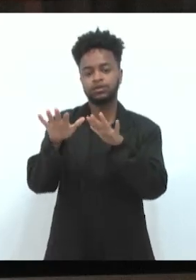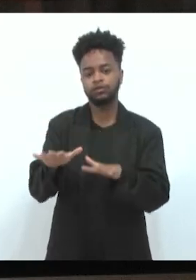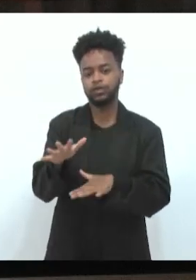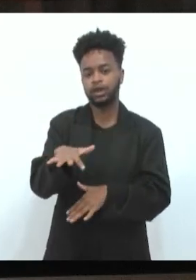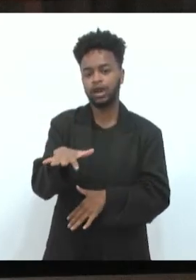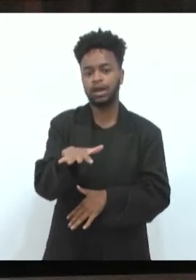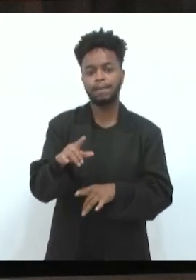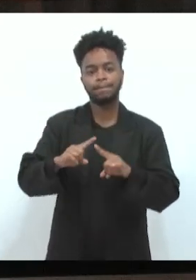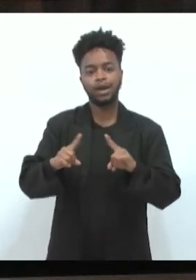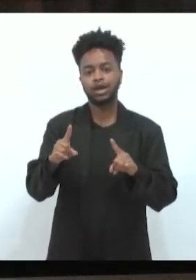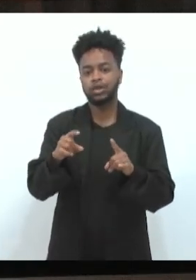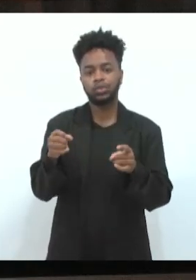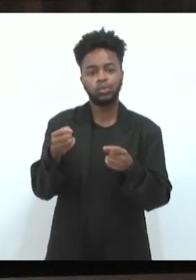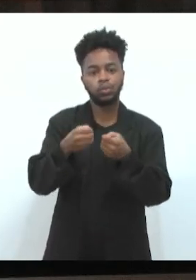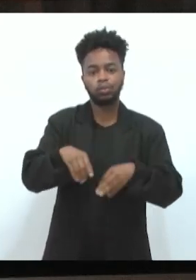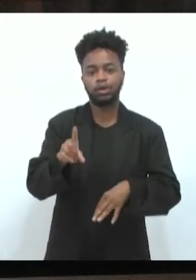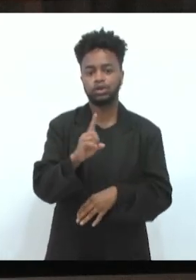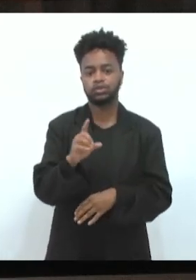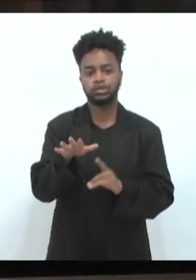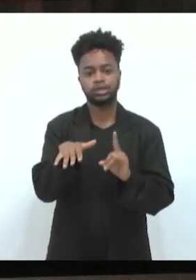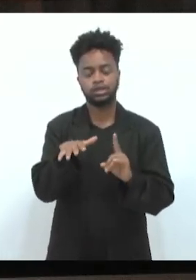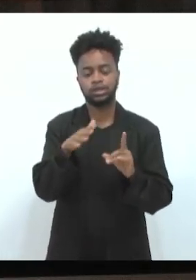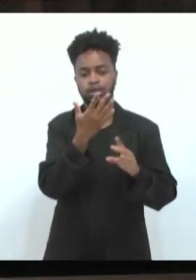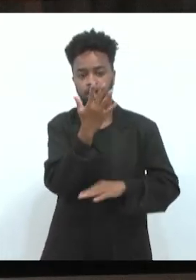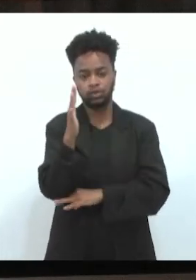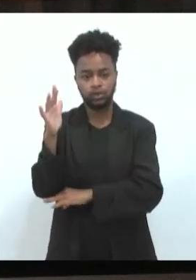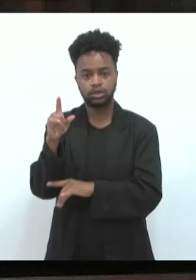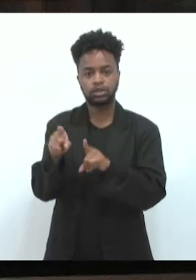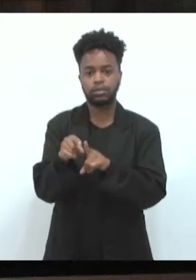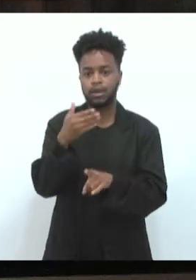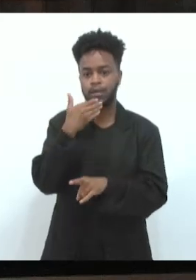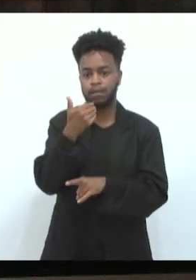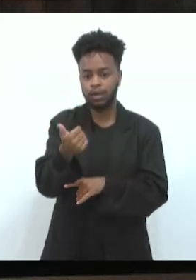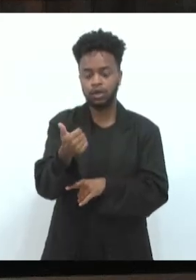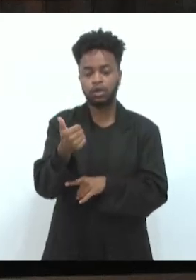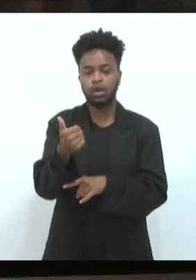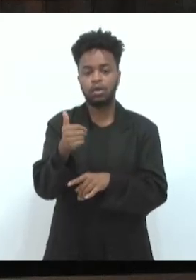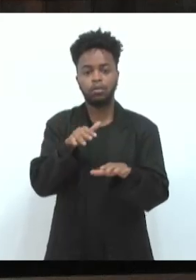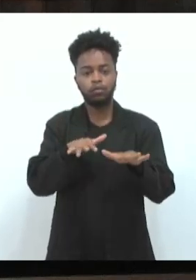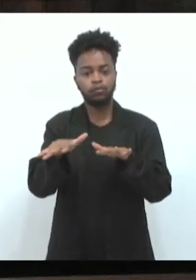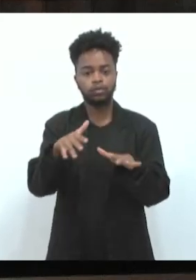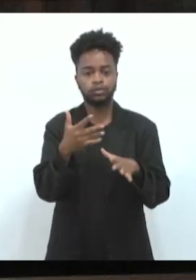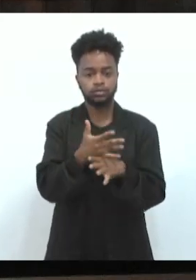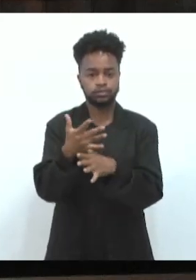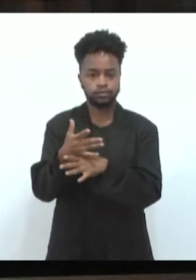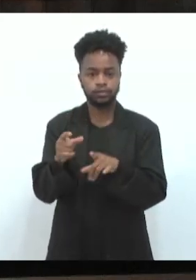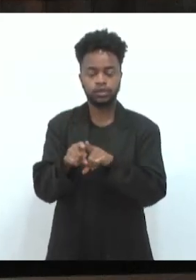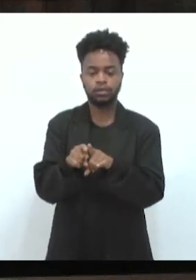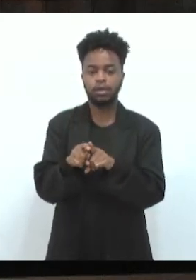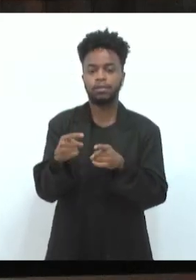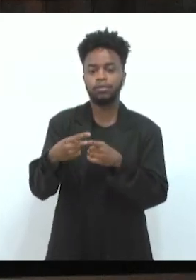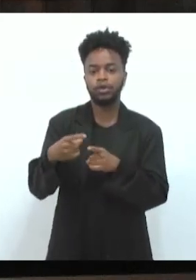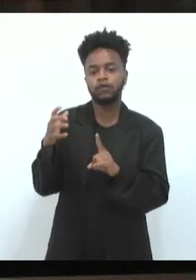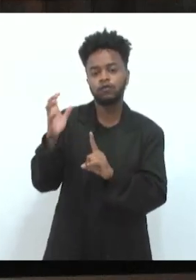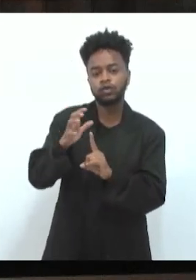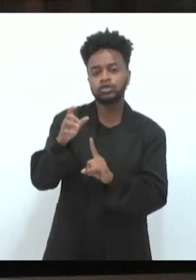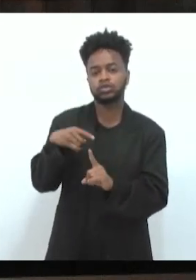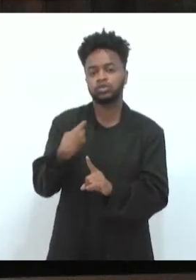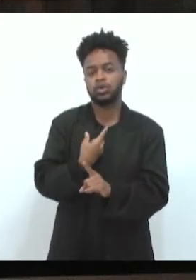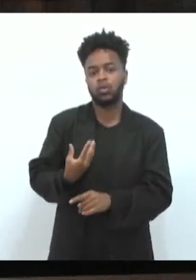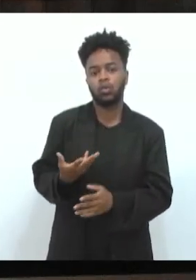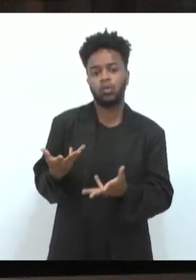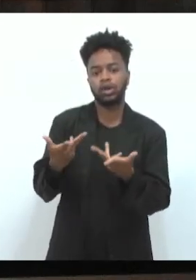grande impacto na natureza, melhorando a mobilidade urbana, o que interfere na qualidade de vida de nós moradores e também